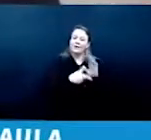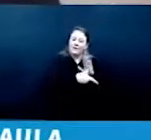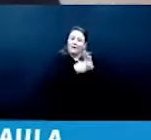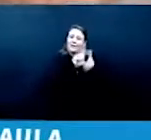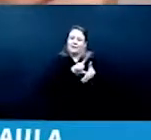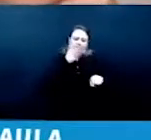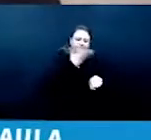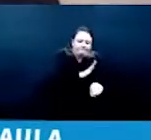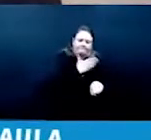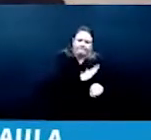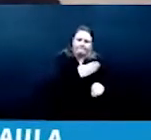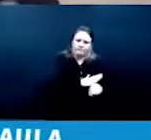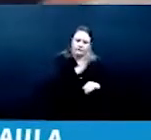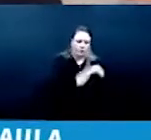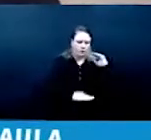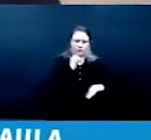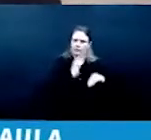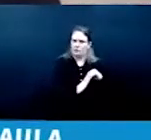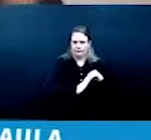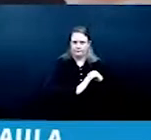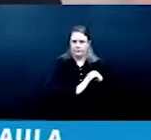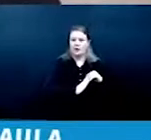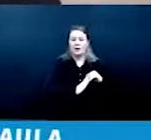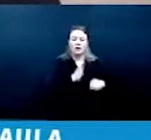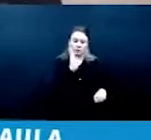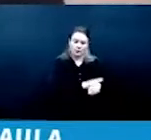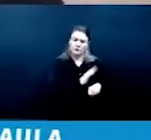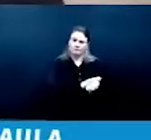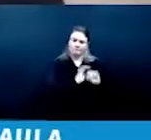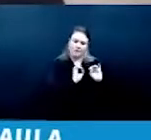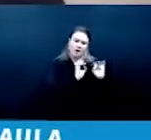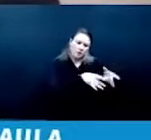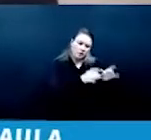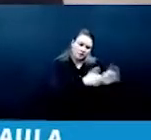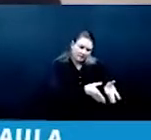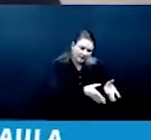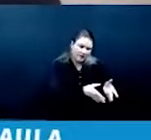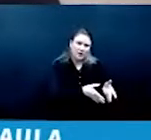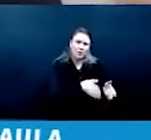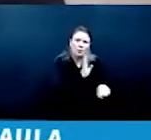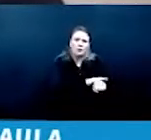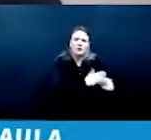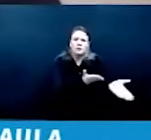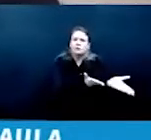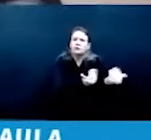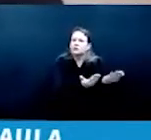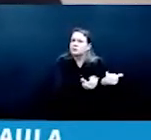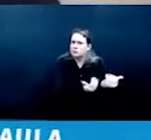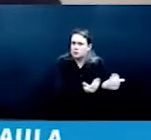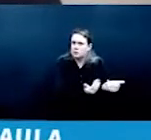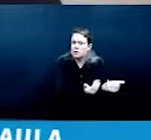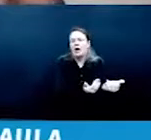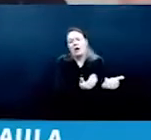atleta profissional, abri mão de uma série de momentos, até quando era mais jovem, né? Porque aquele negócio,